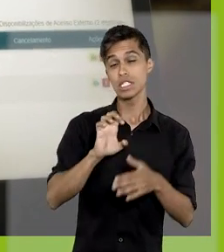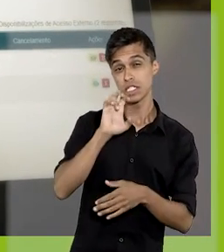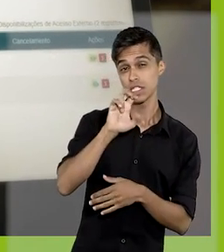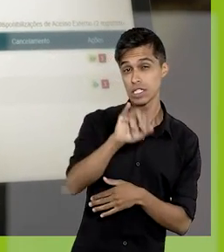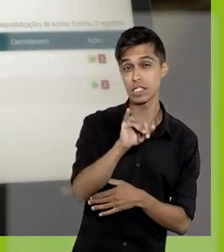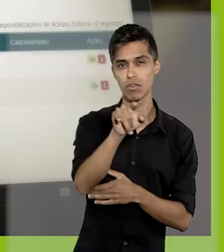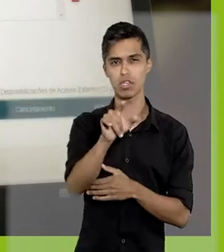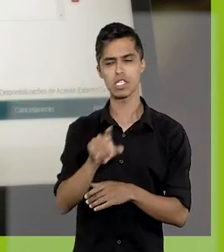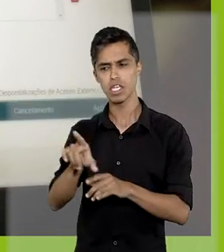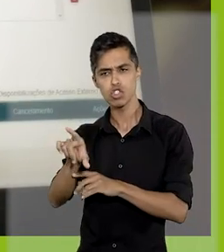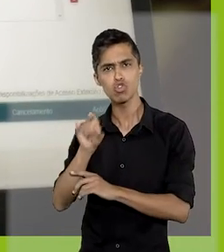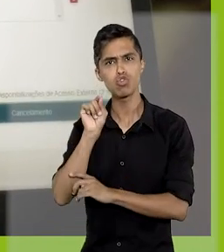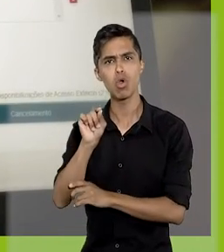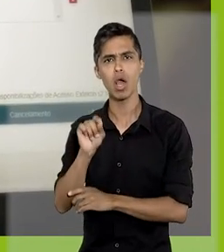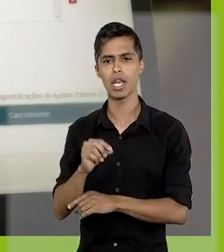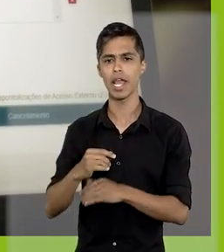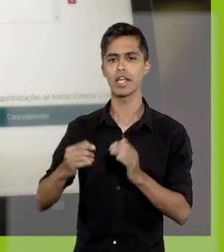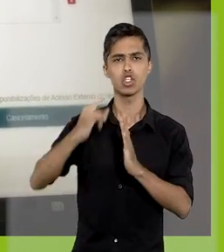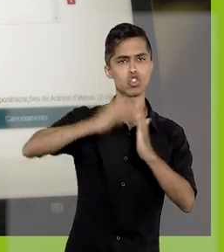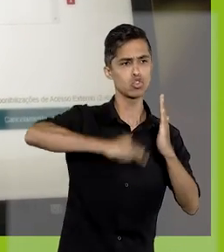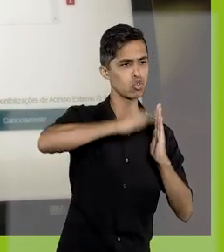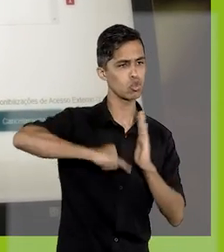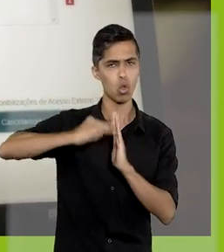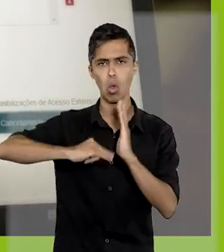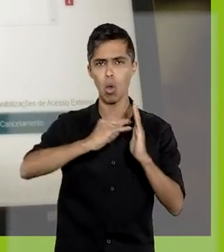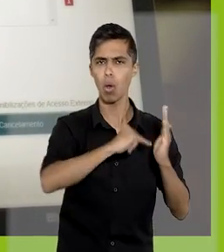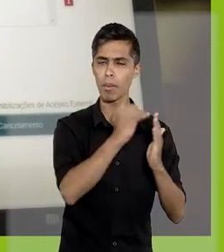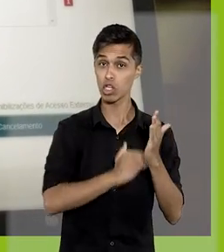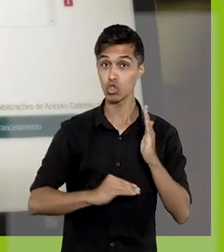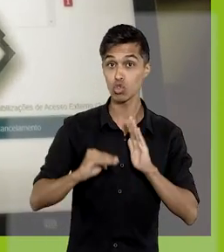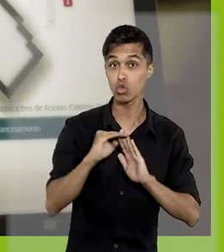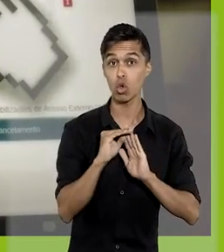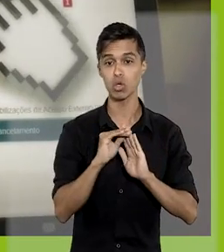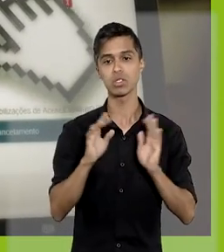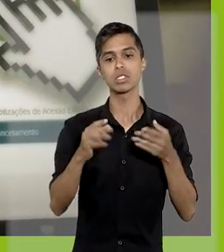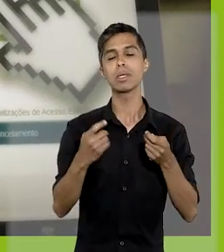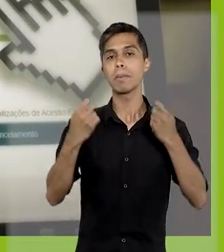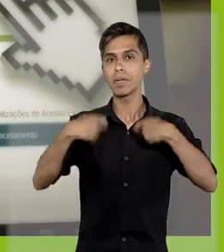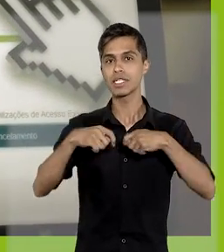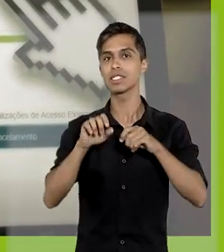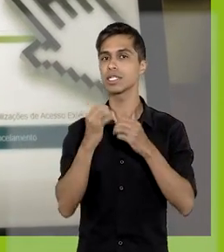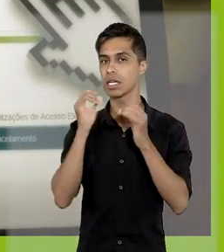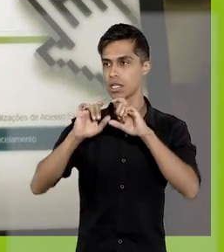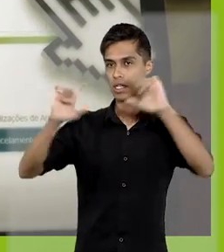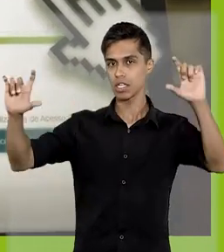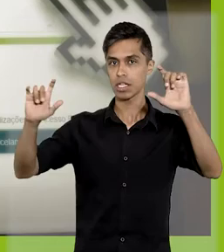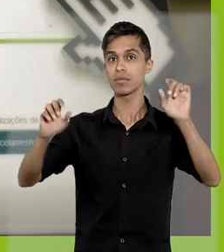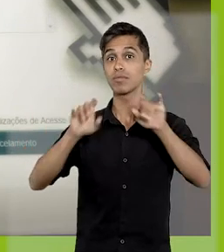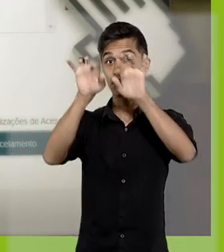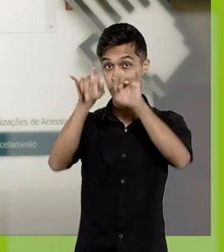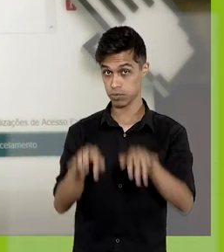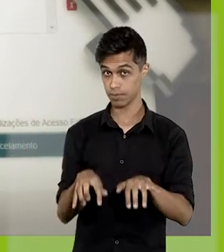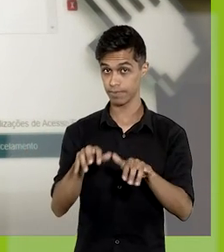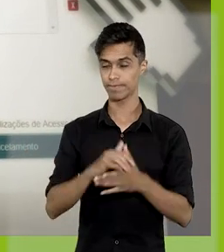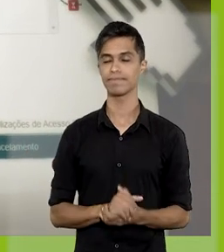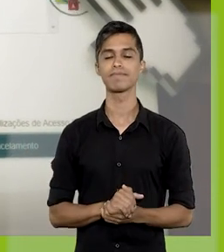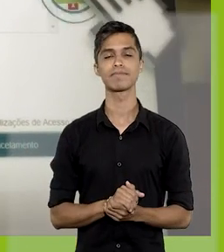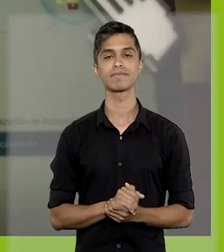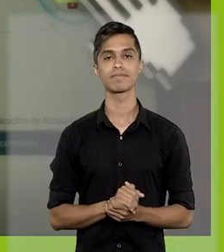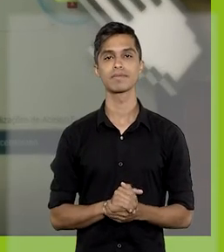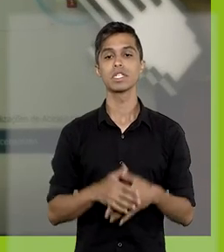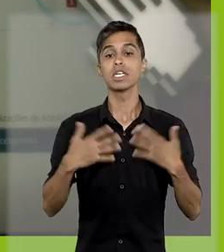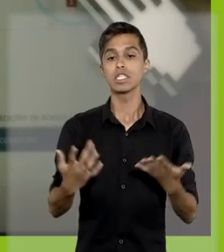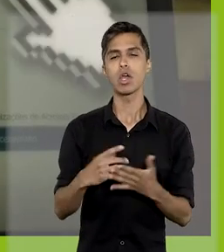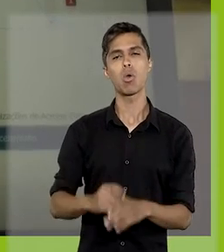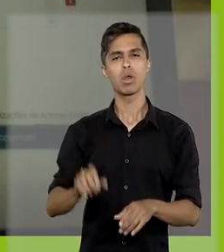escolhida for a disponibilização de documentos, será necessário preencher este campo. Para isso,